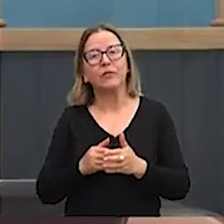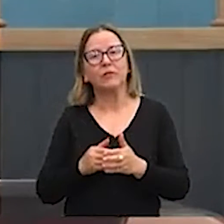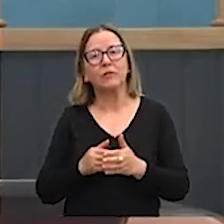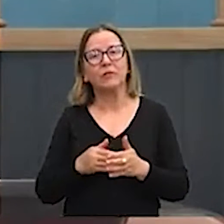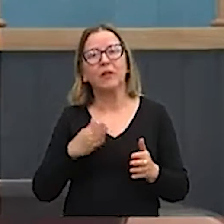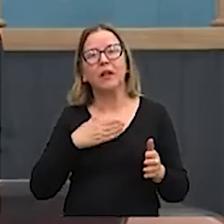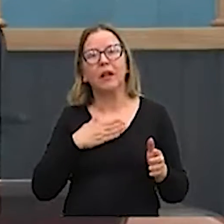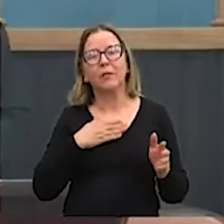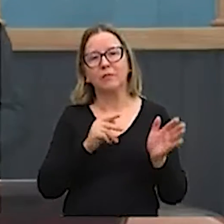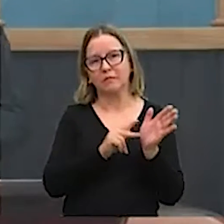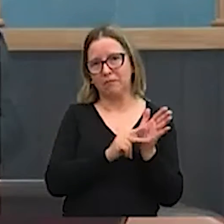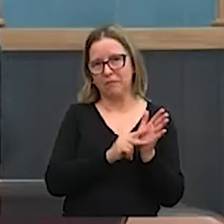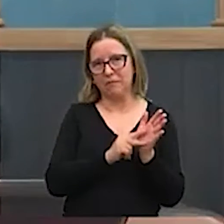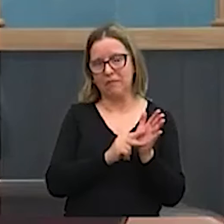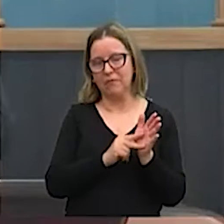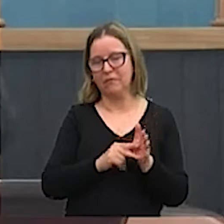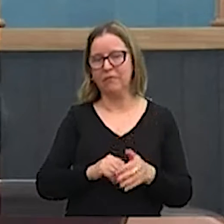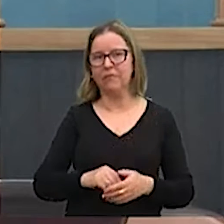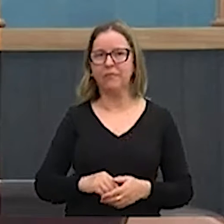mesmo.